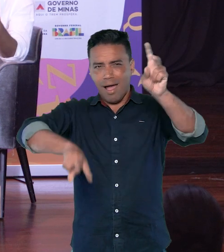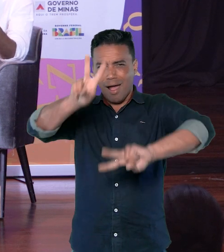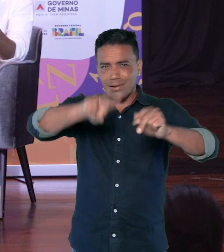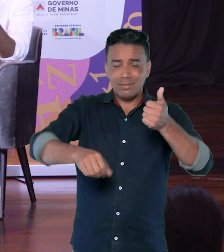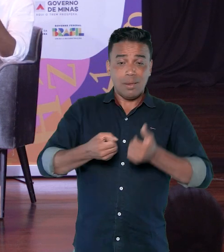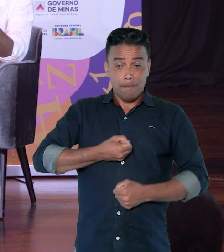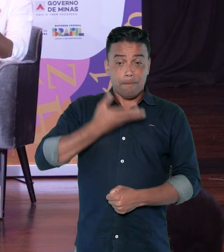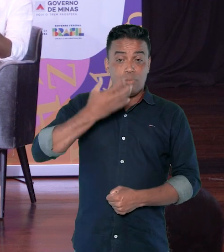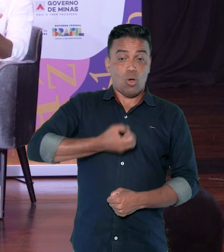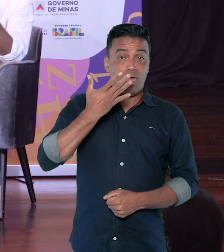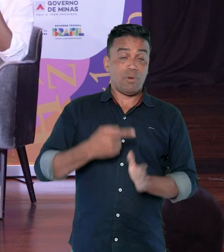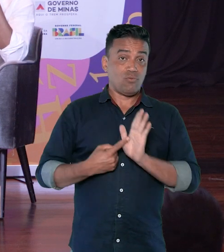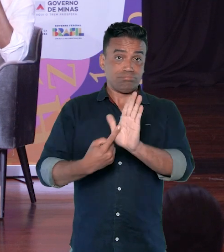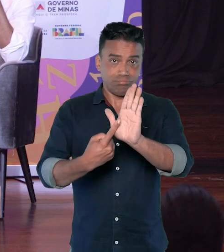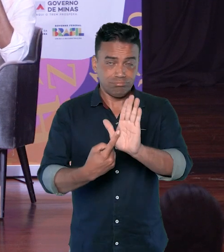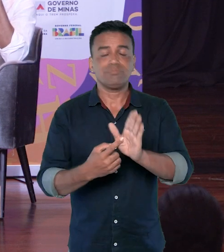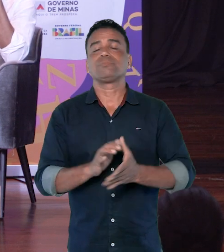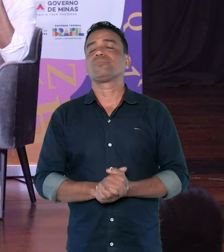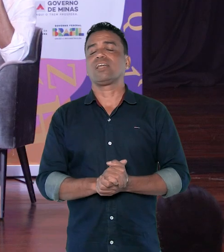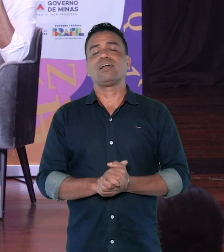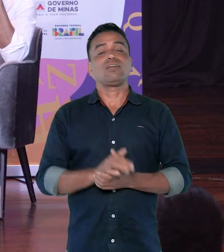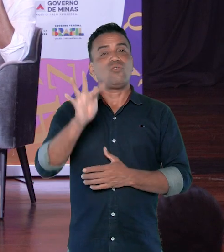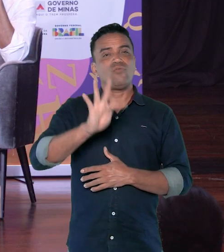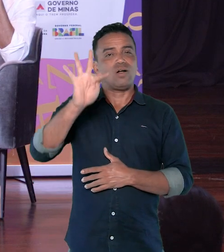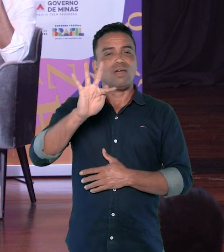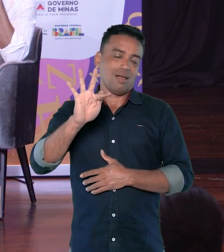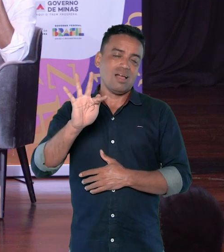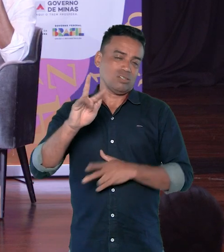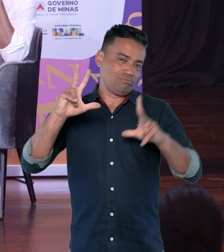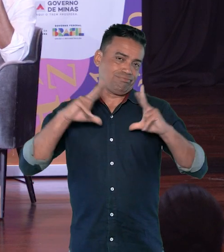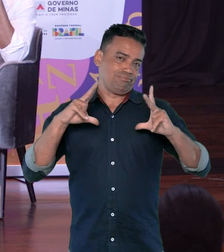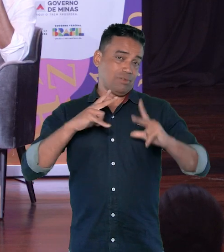fui apresentar. Na época eu fazia uma faculdade particular.